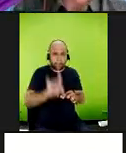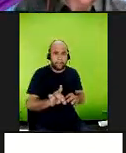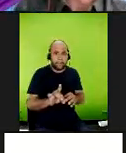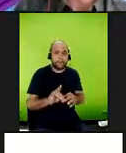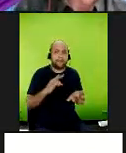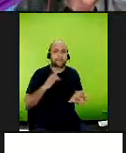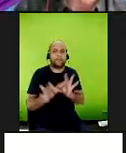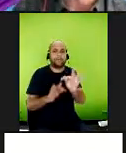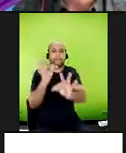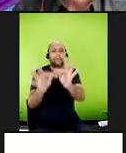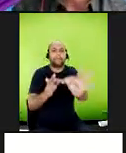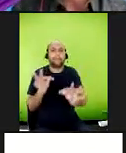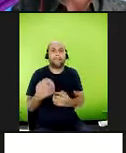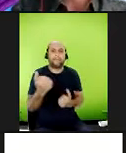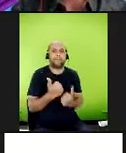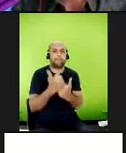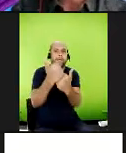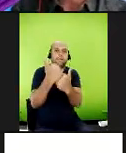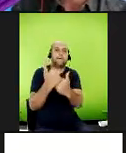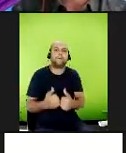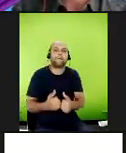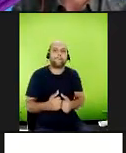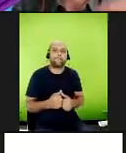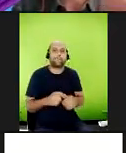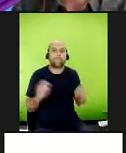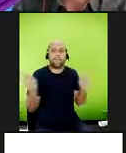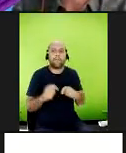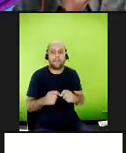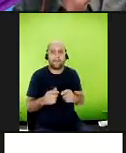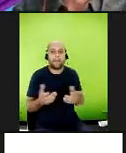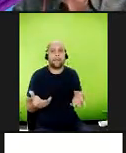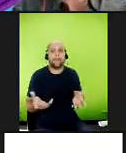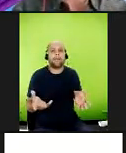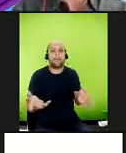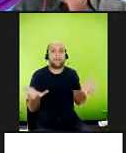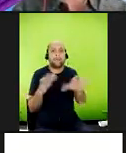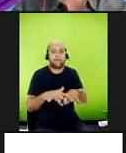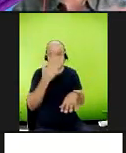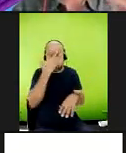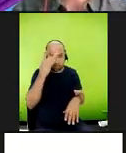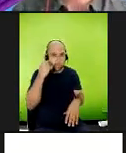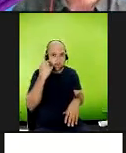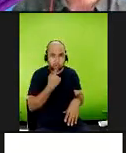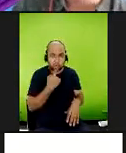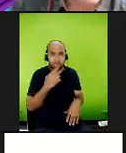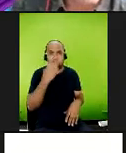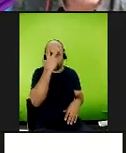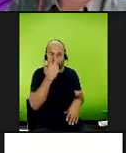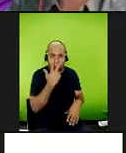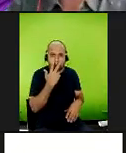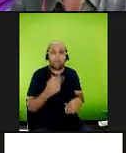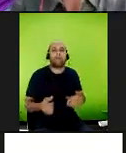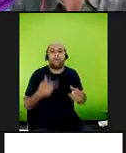tenho as tecnologias assistivas né para que a gente possa incluir pessoas muda as pessoas cegas pessoas com alguma comprometimento